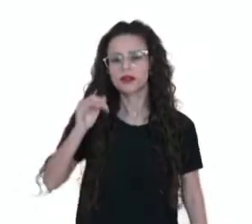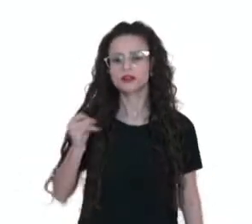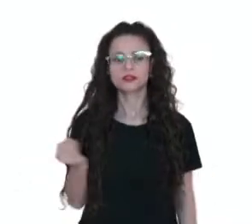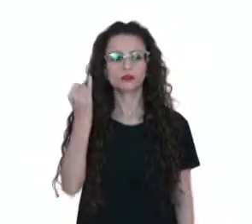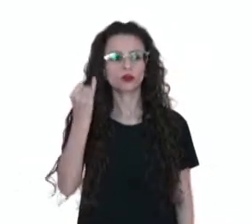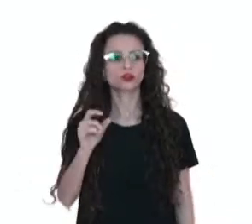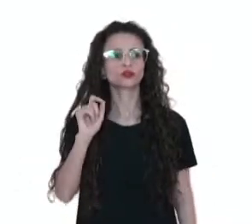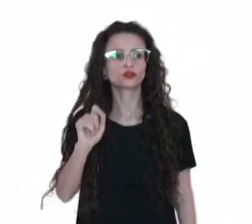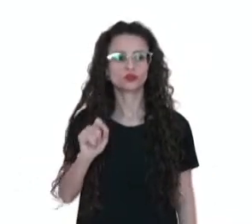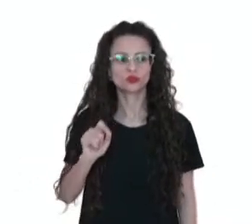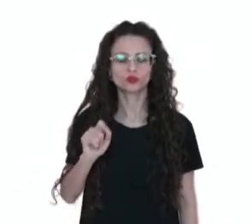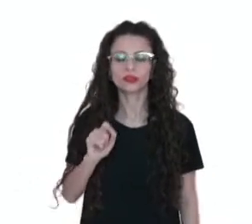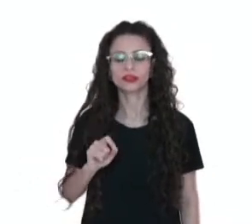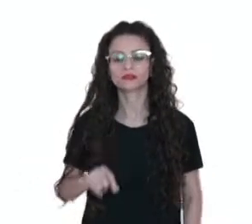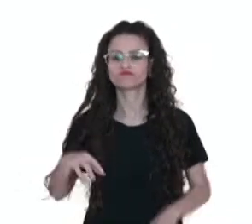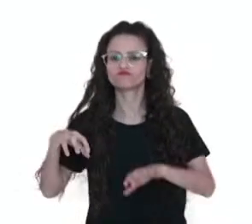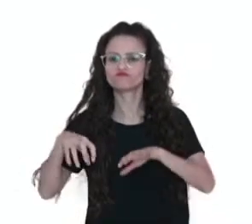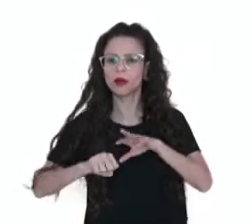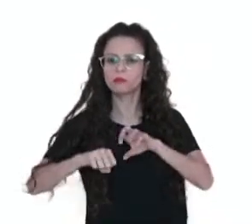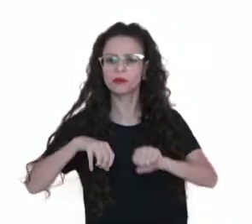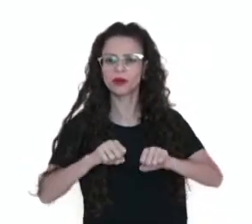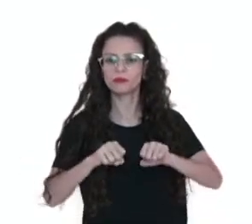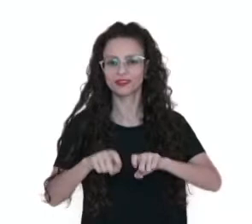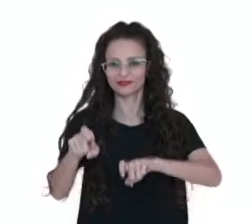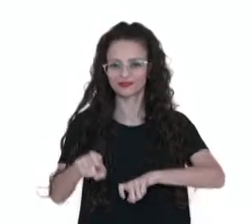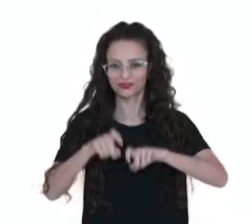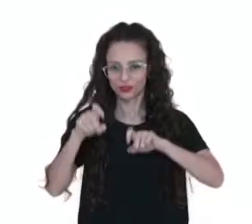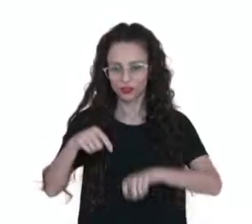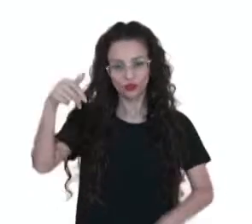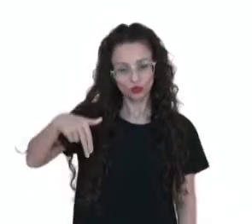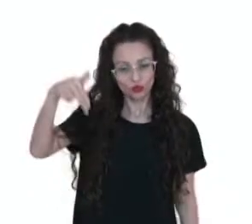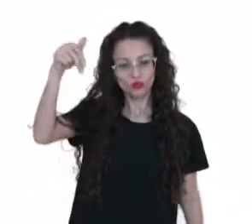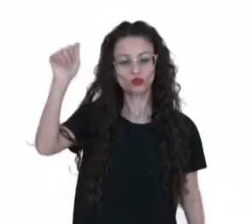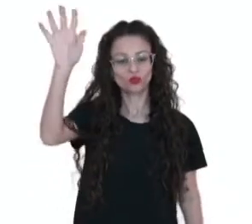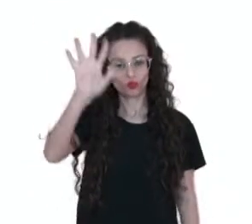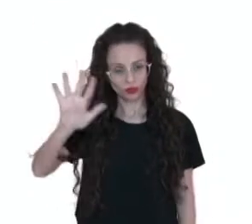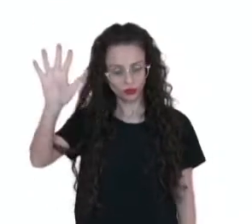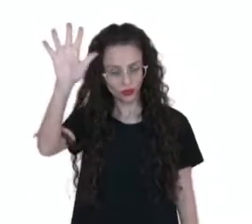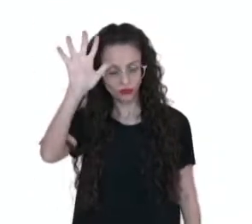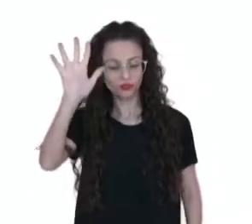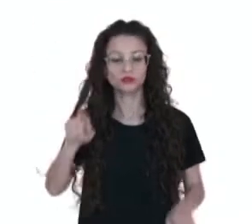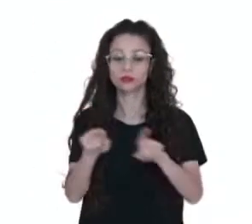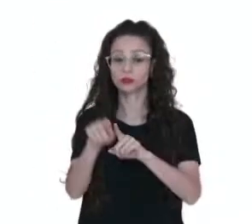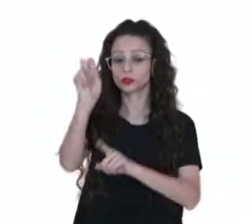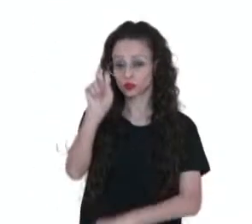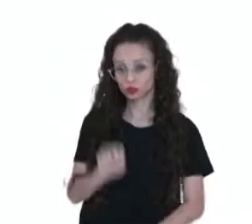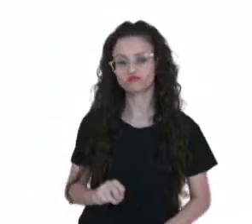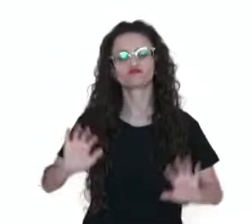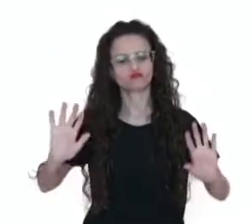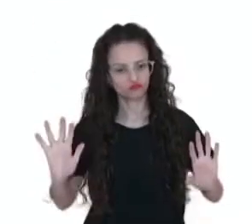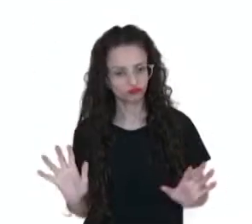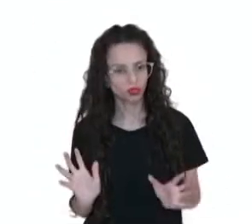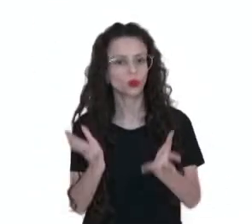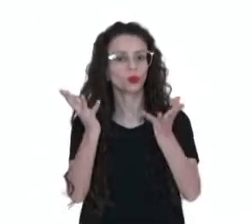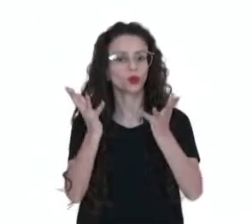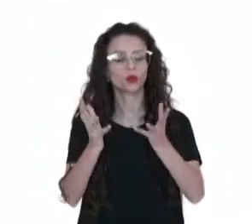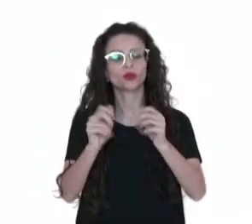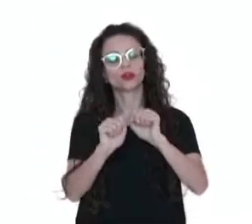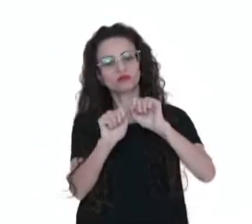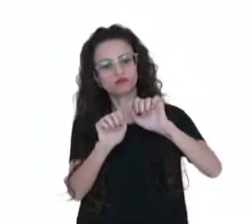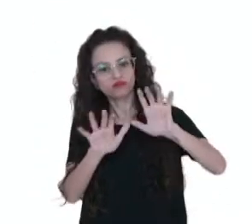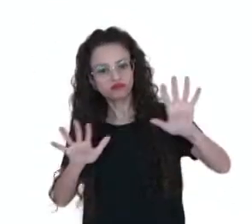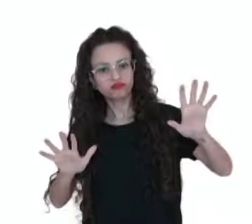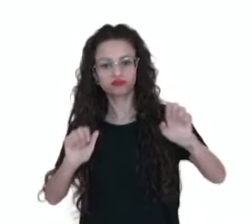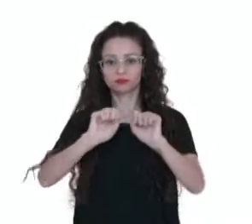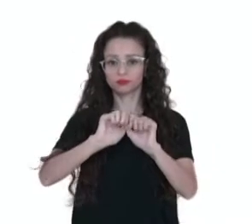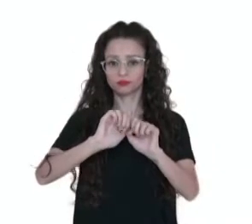povoamento dos sertões do Nordeste e das Campinas do Sul. E muito contribuiu para a expansão territorial da